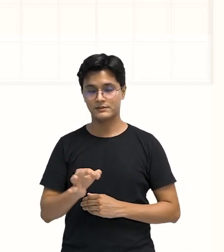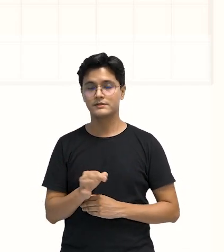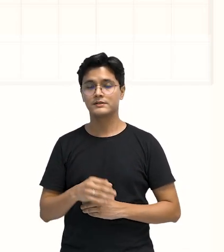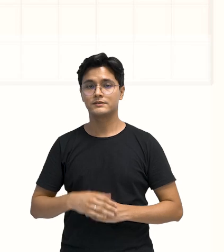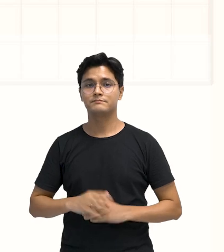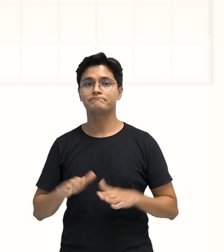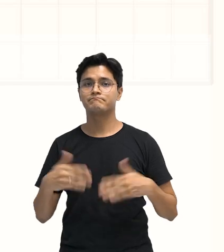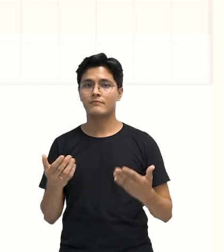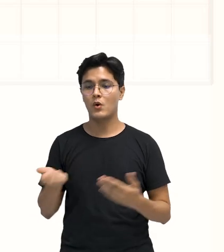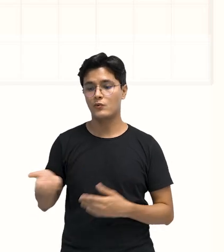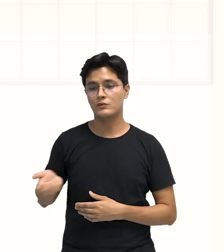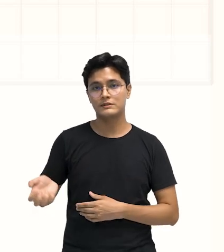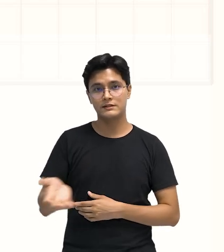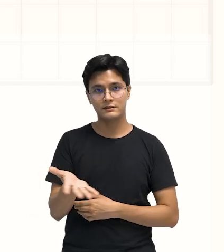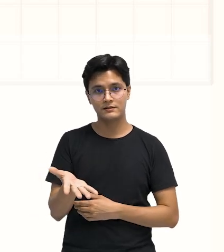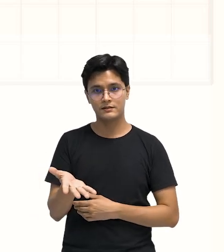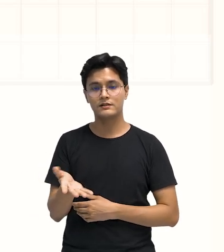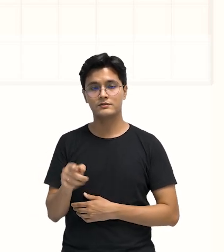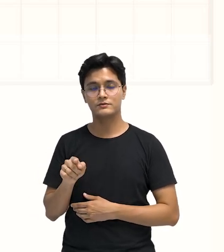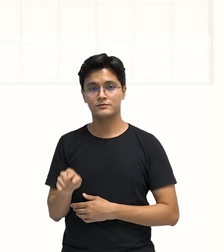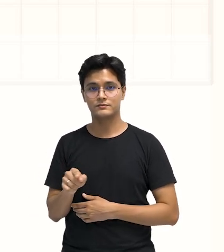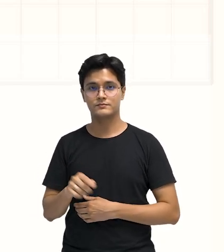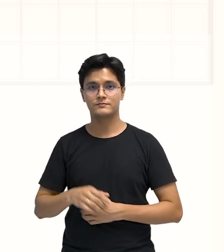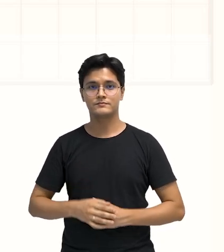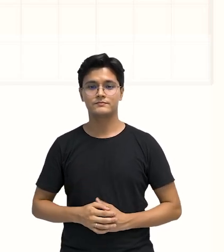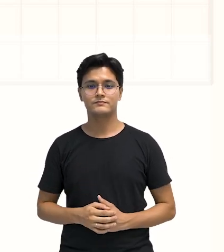de um dado,